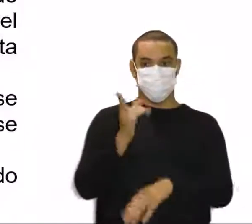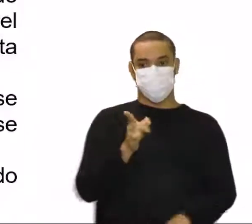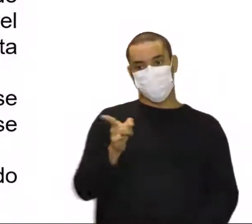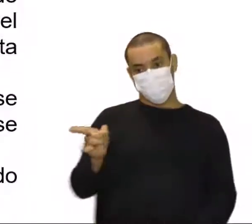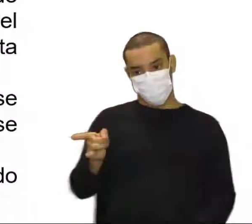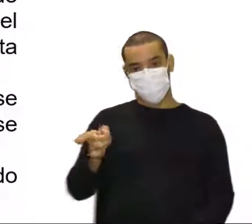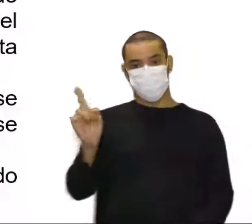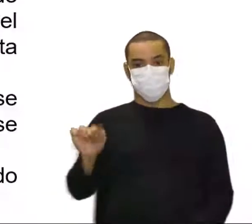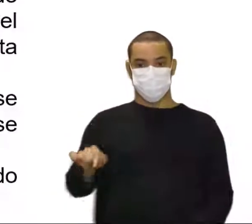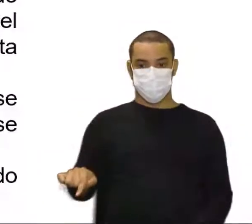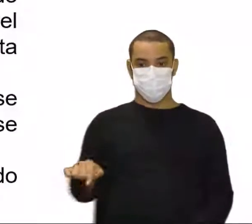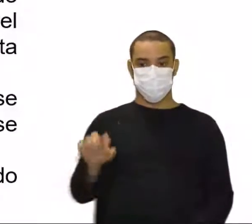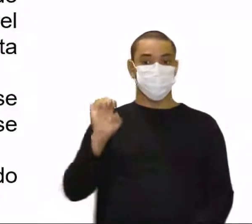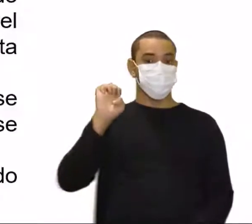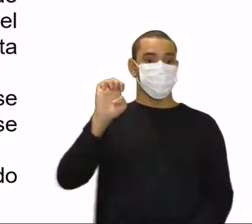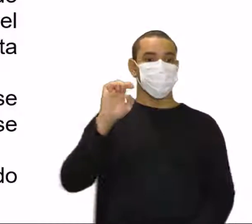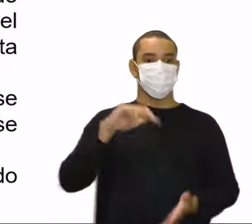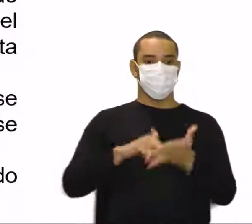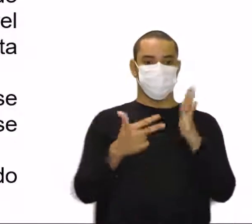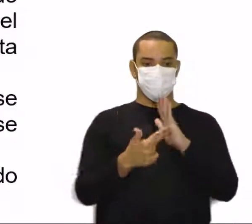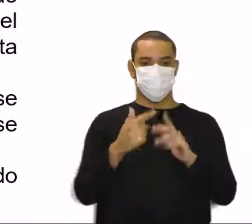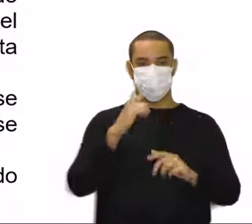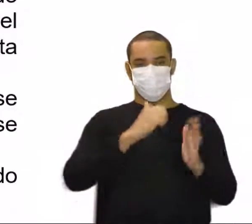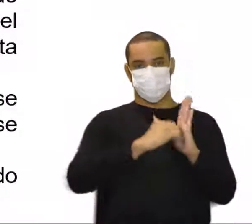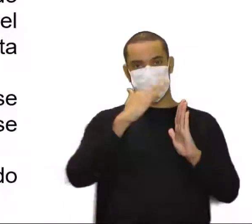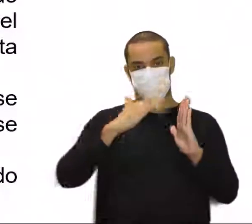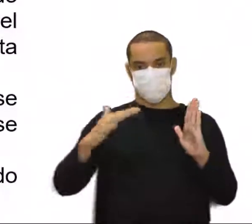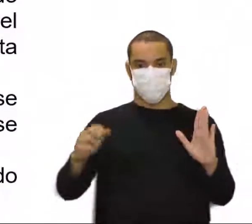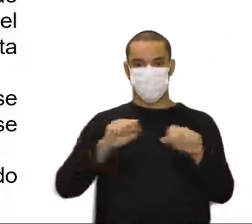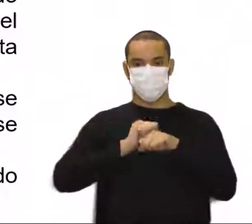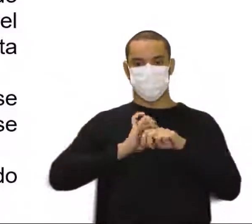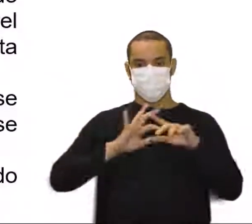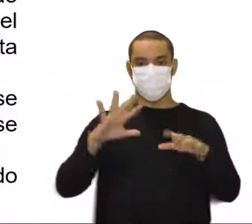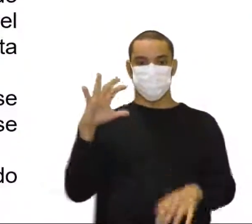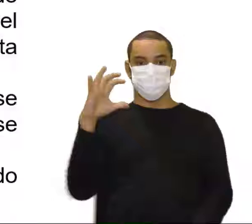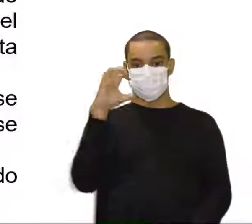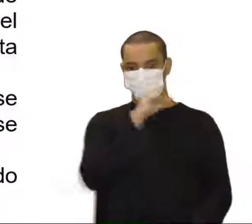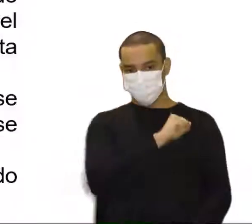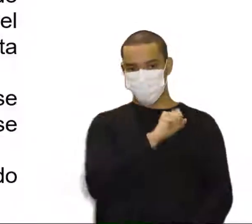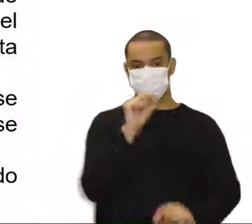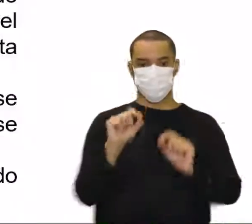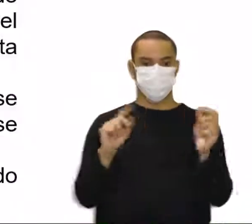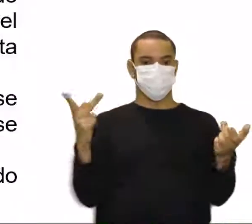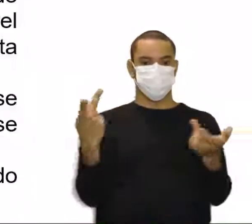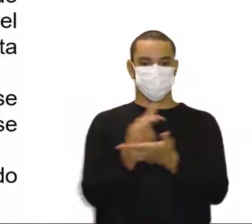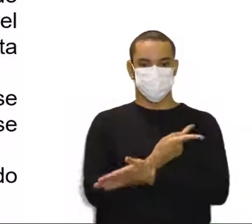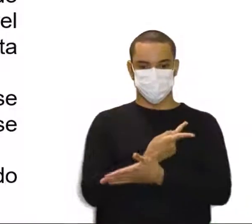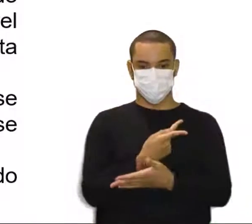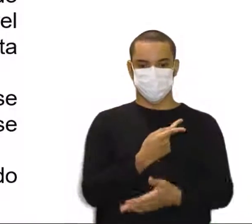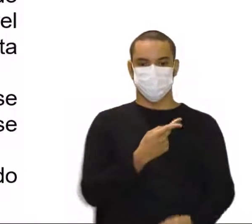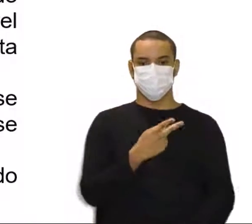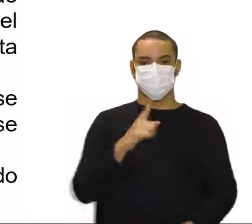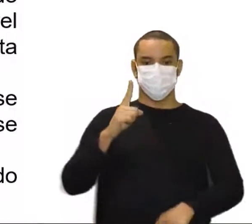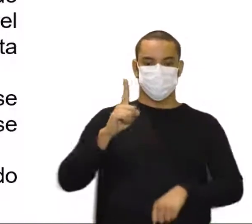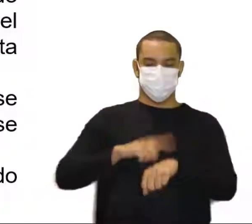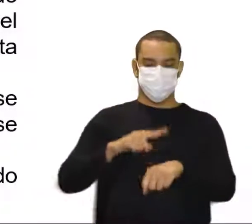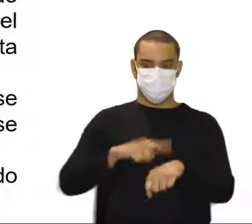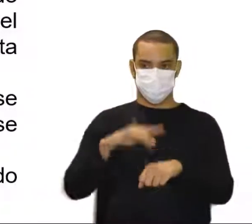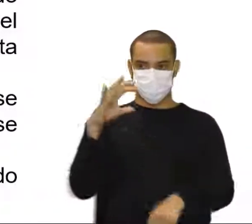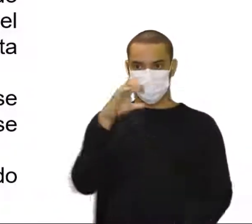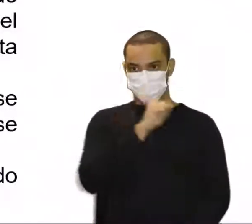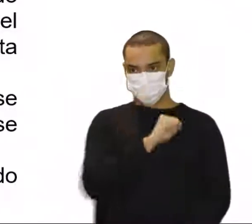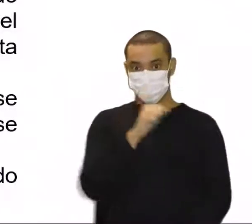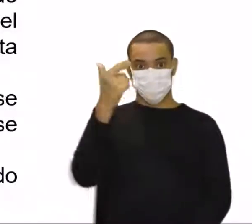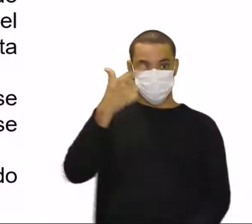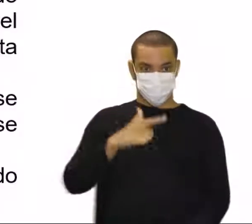gravitacionais. E aqui na letra E, ondas gravitacionais se propagam tão rápido que causam uma curvatura no espaço-tempo. Então aqui, como ele